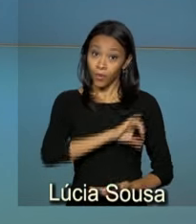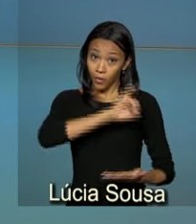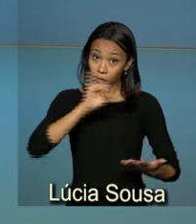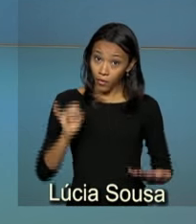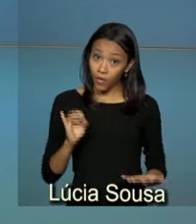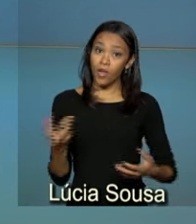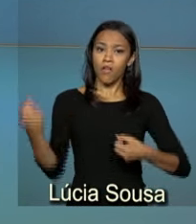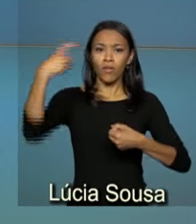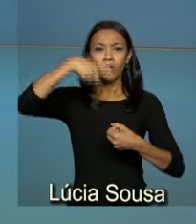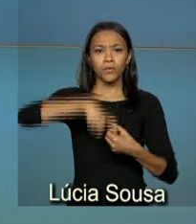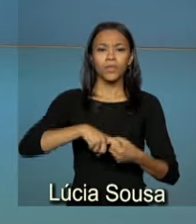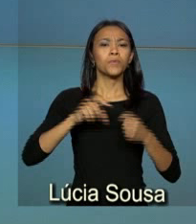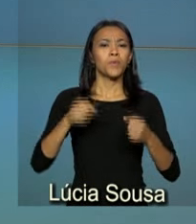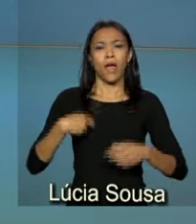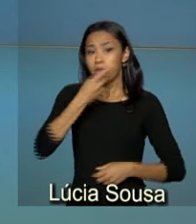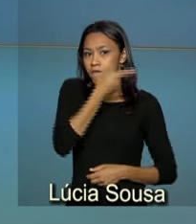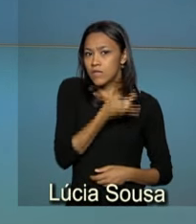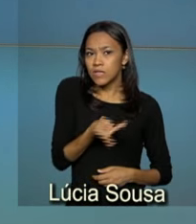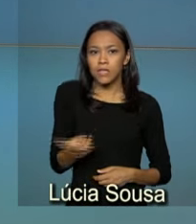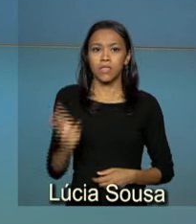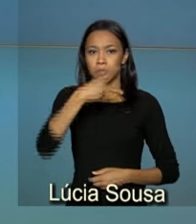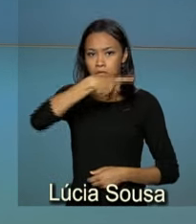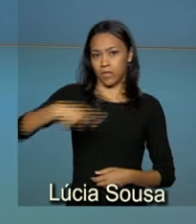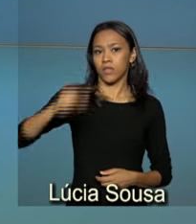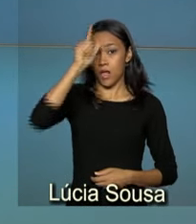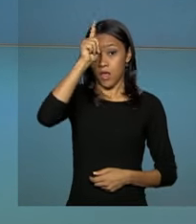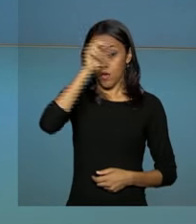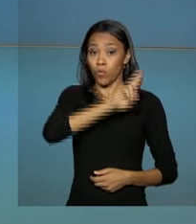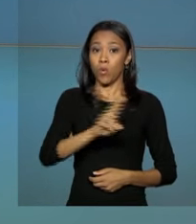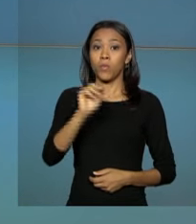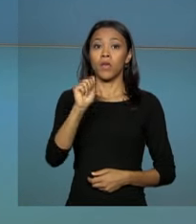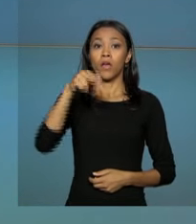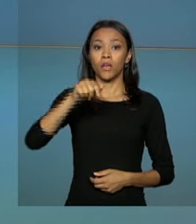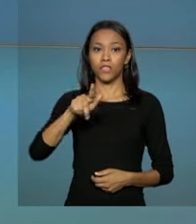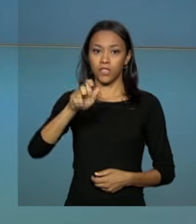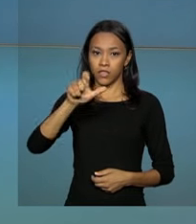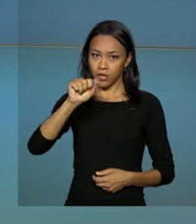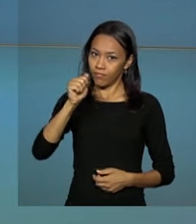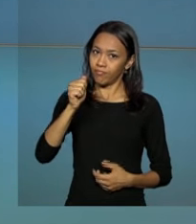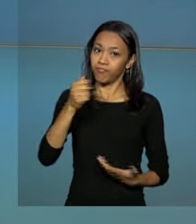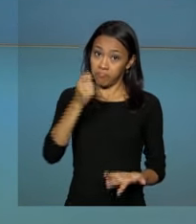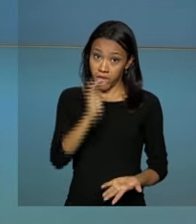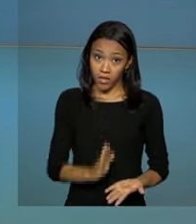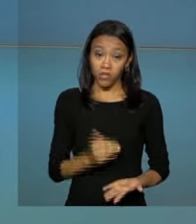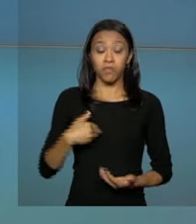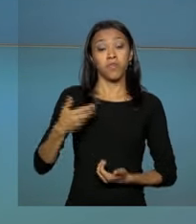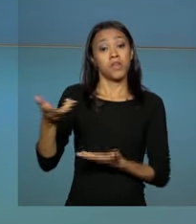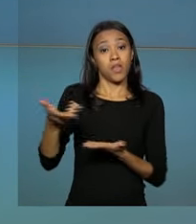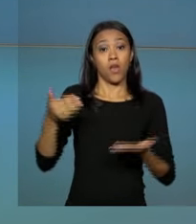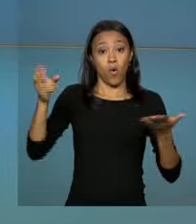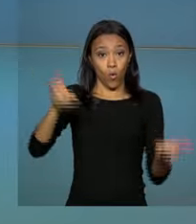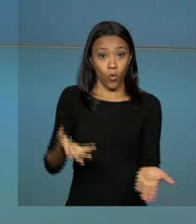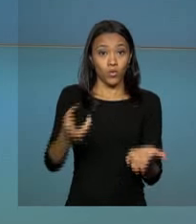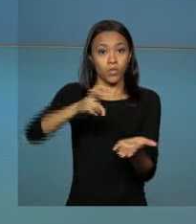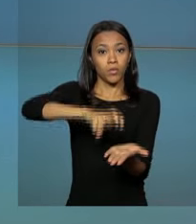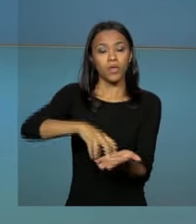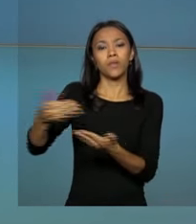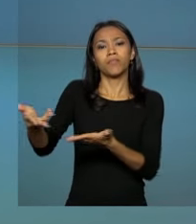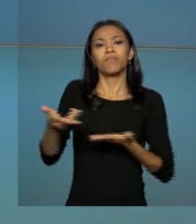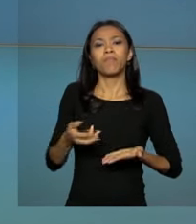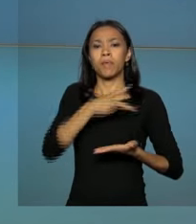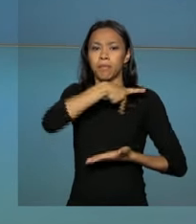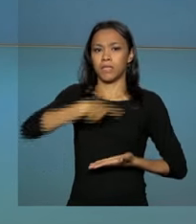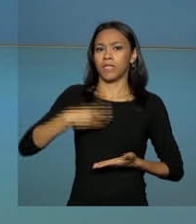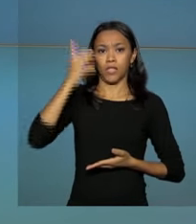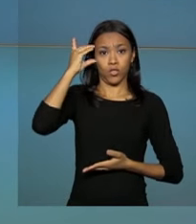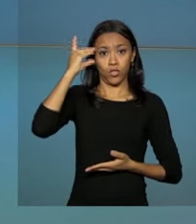Olá, voltamos a falar da visita da chanceler alemã Angela Merkel ao Brasil. Ela foi recebida nesta manhã pela presidenta Dilma Rousseff